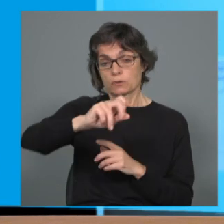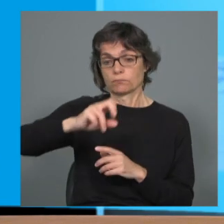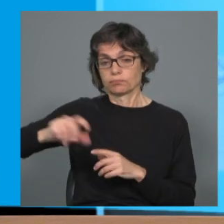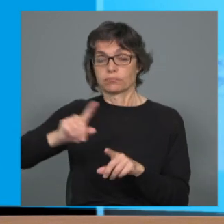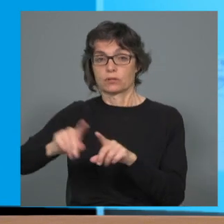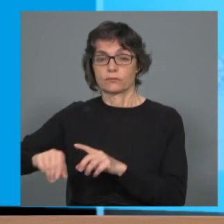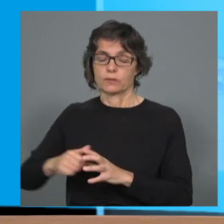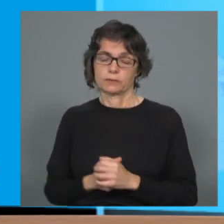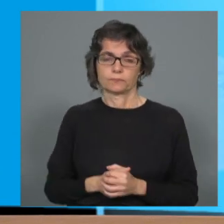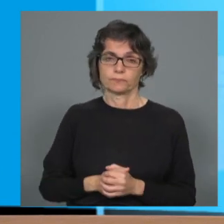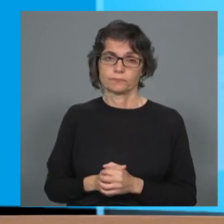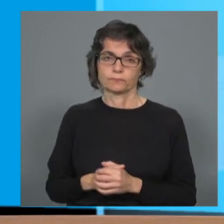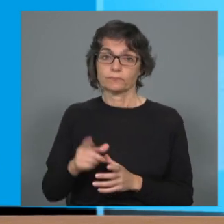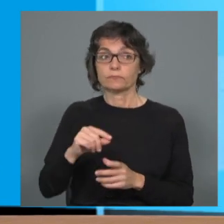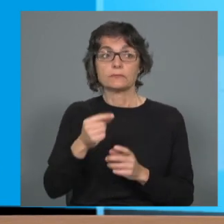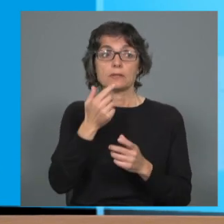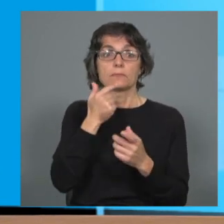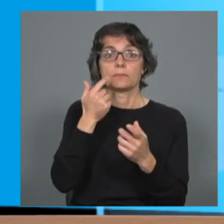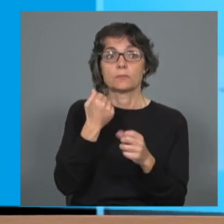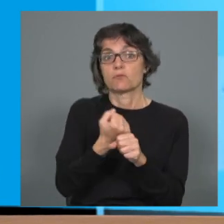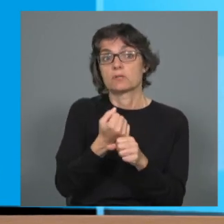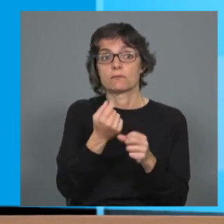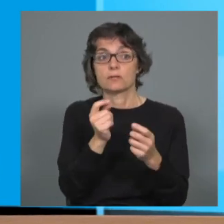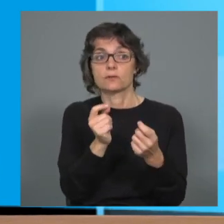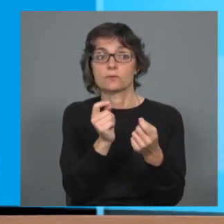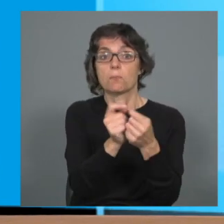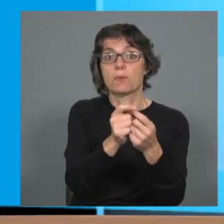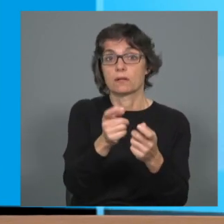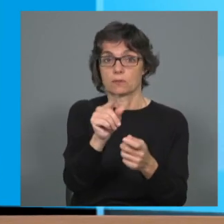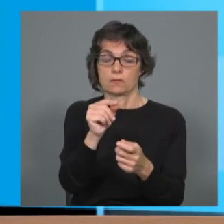encaminhar as mães para o que têm ali perto, mais uma vez,